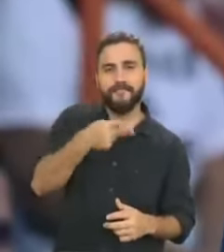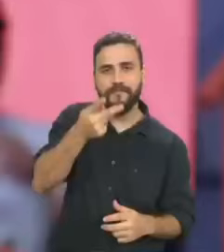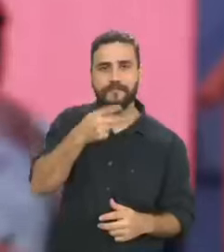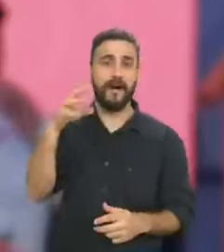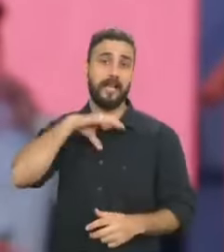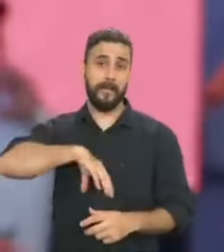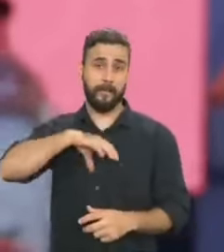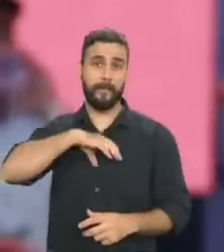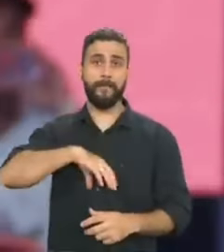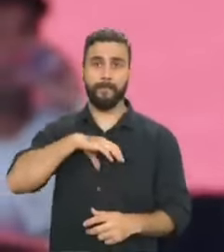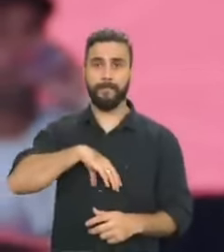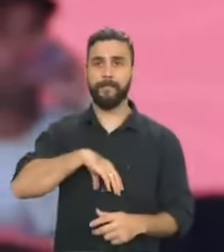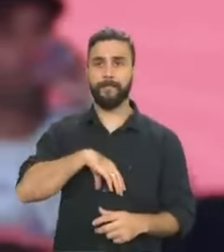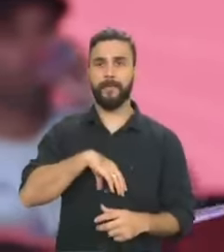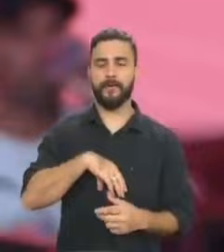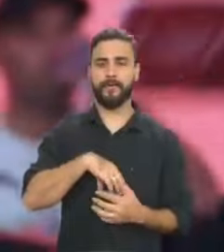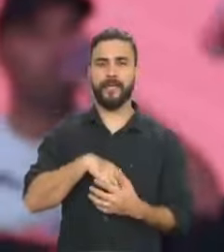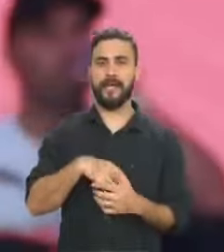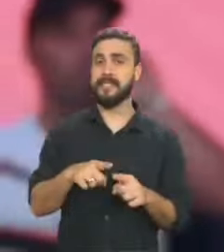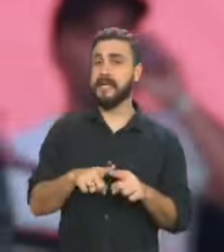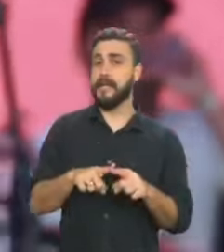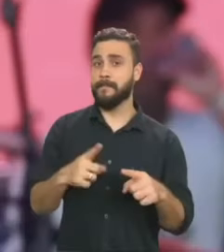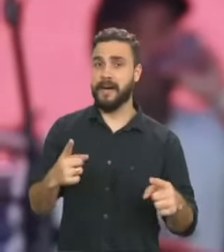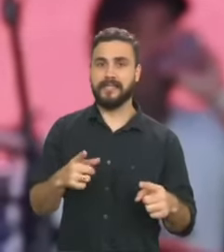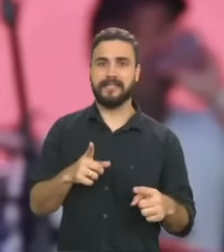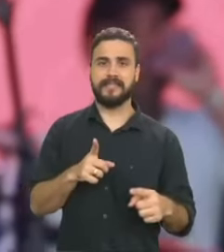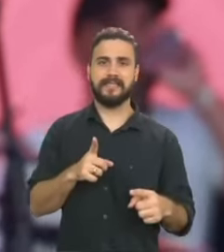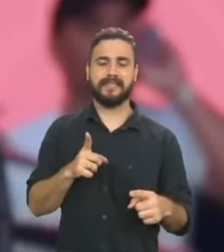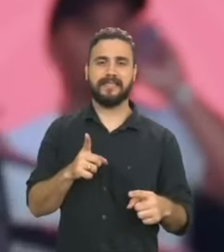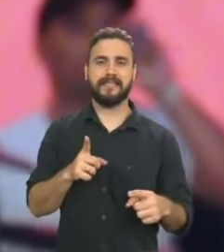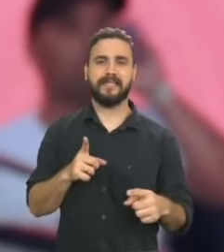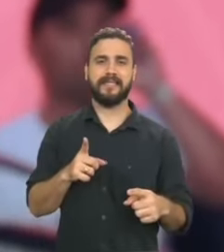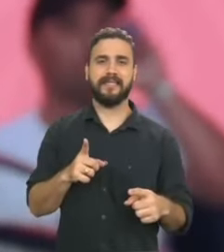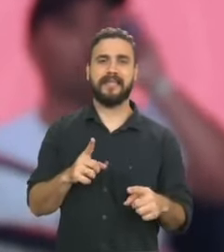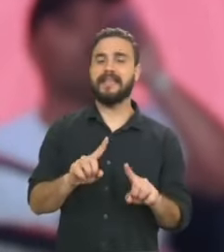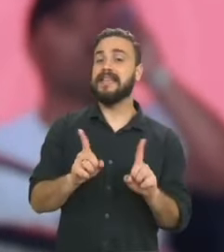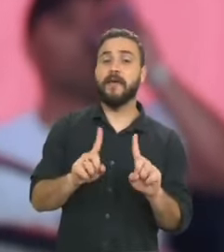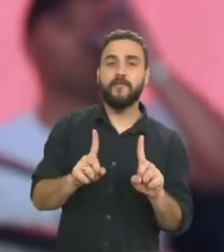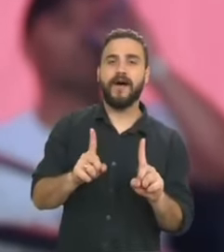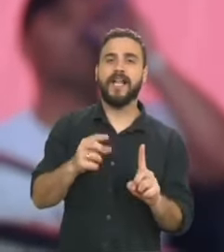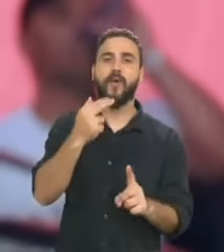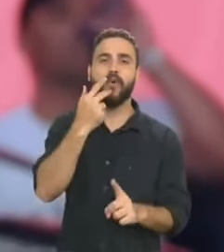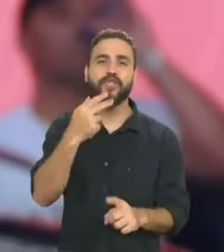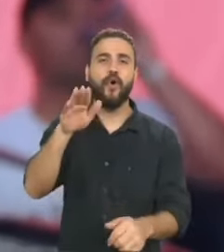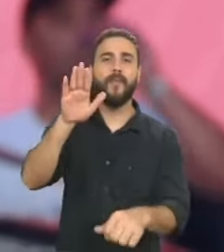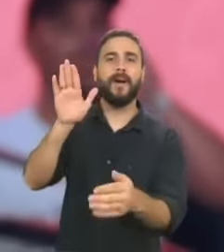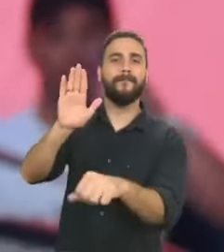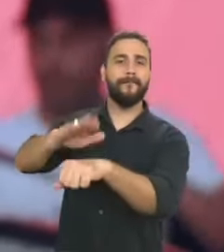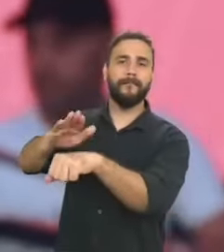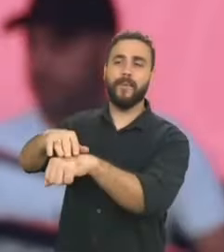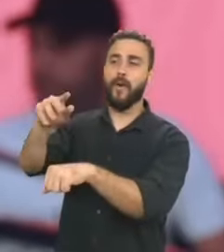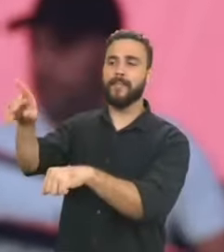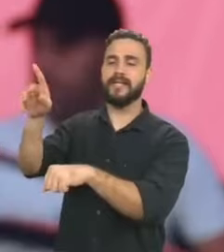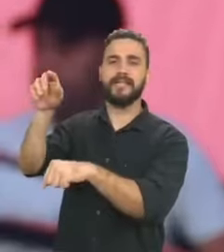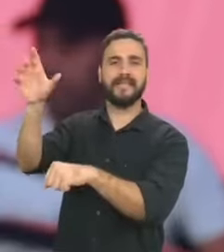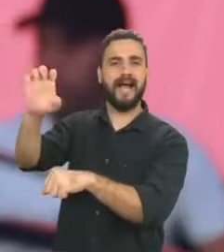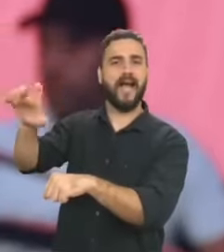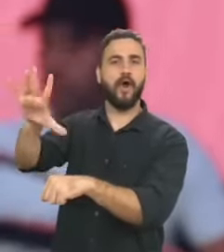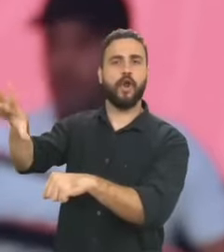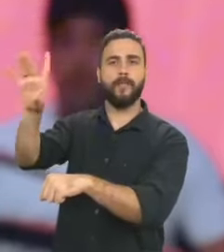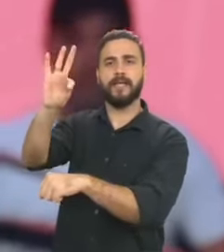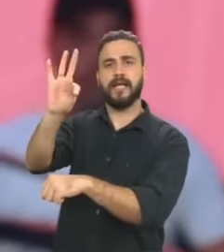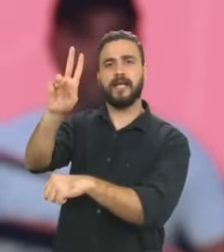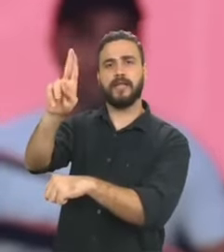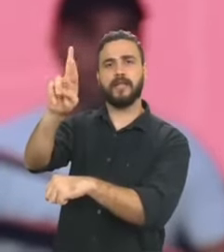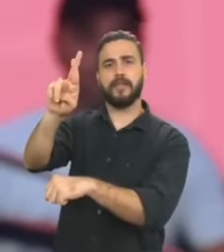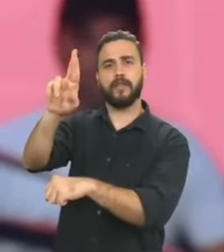nada de o idioma lá da Turquia. Mas vai, irmãos, e vai se